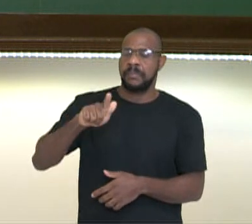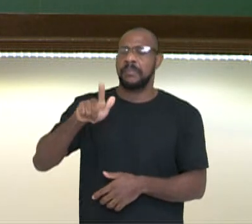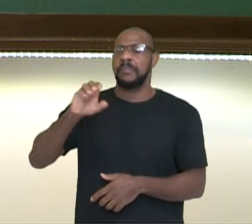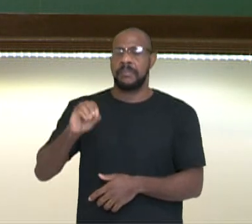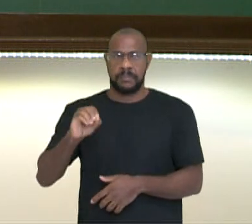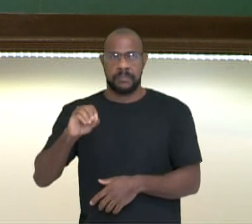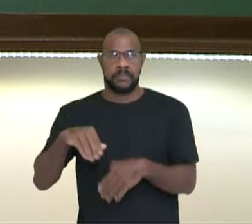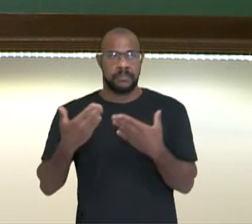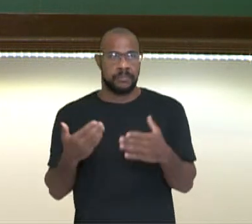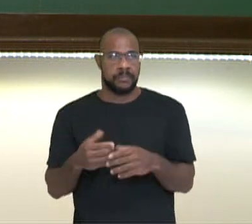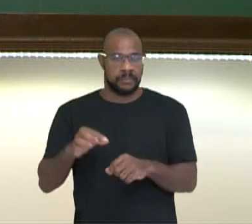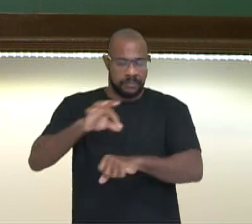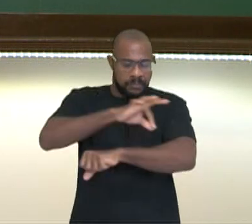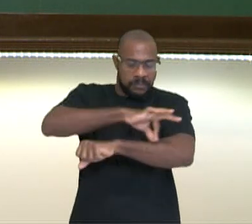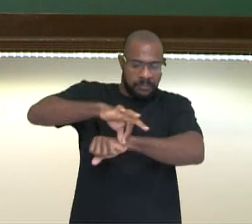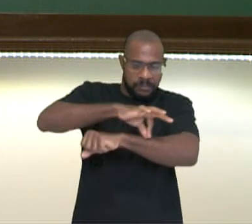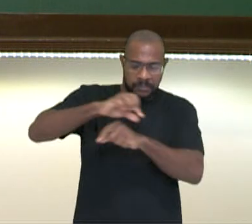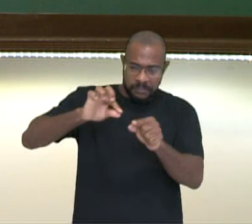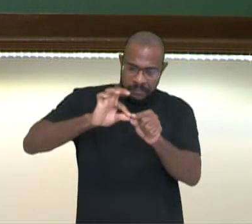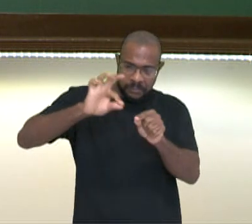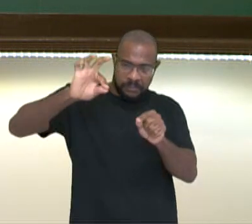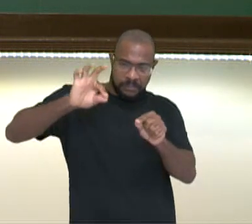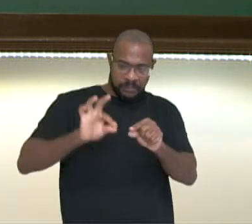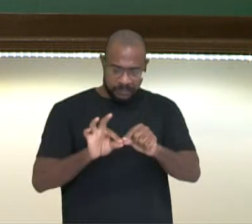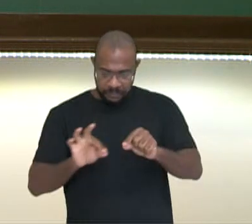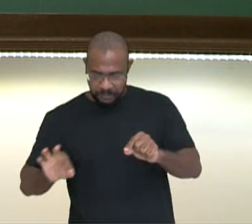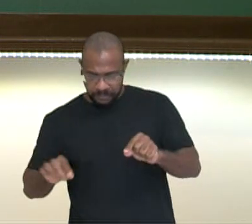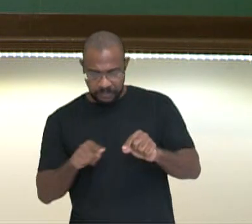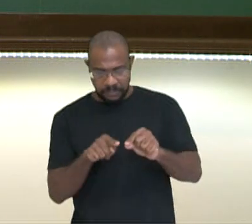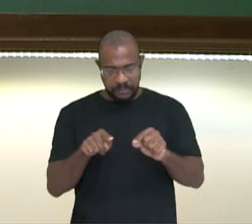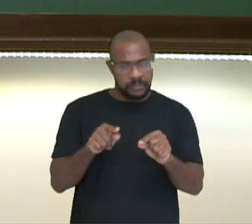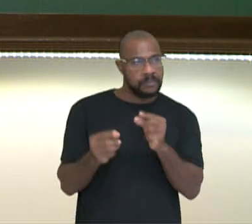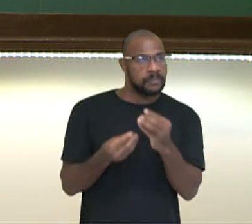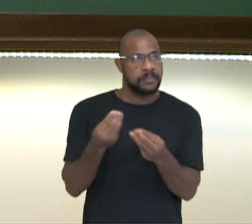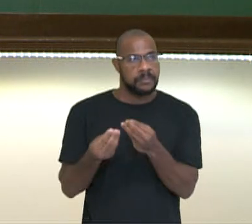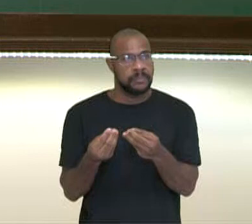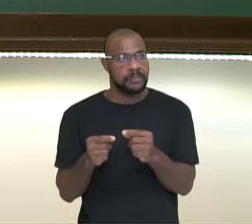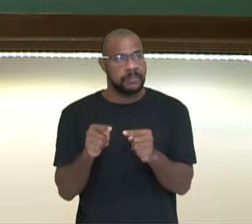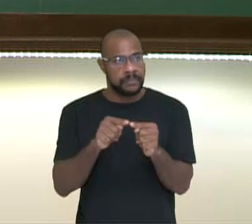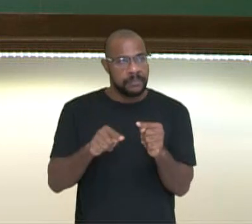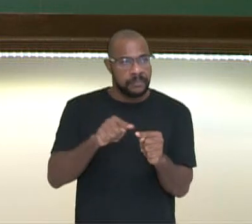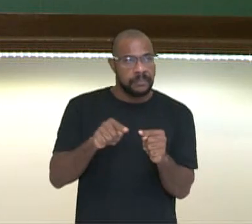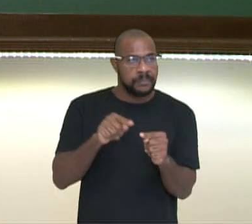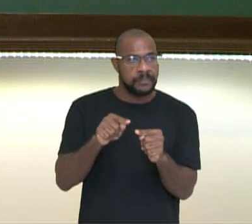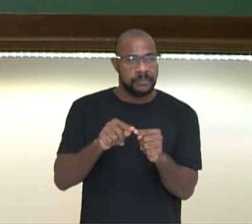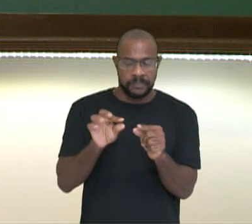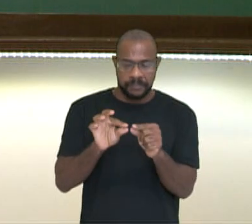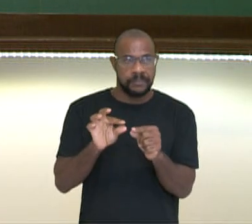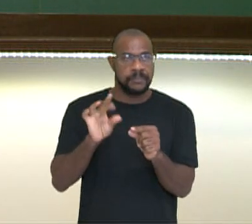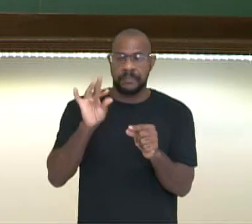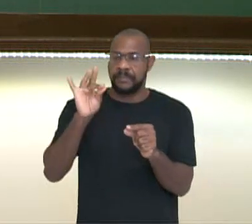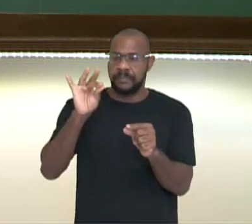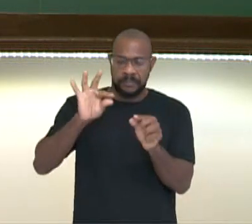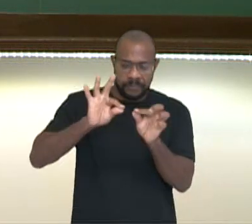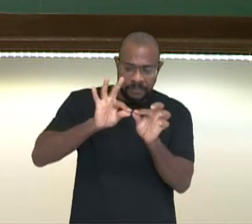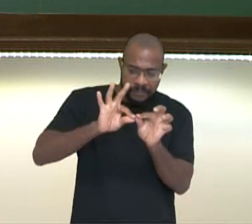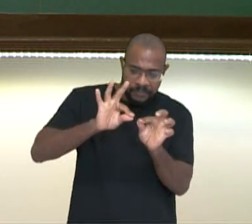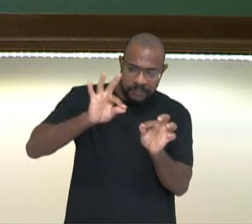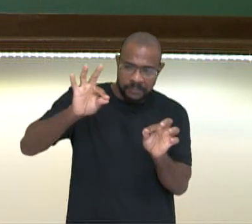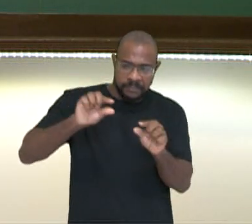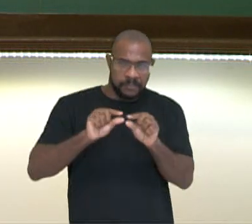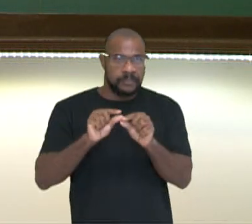precisa da régua. Então, você marca com a régua o ângulo e vai passar o barbante em